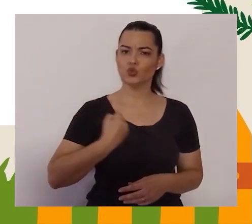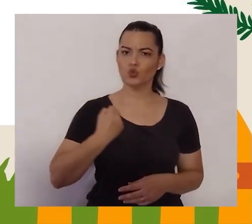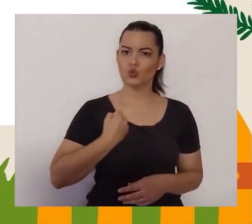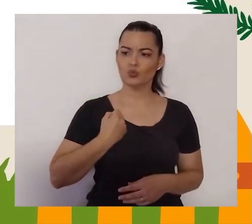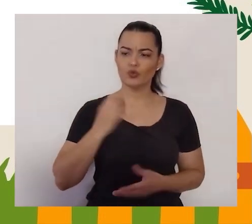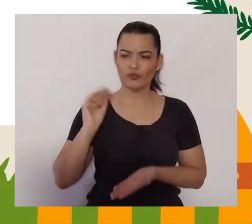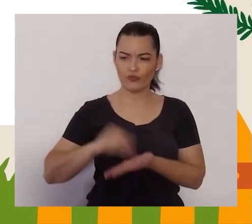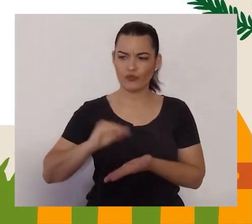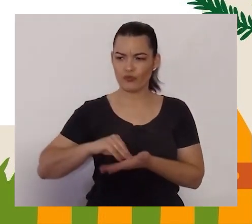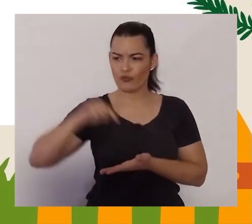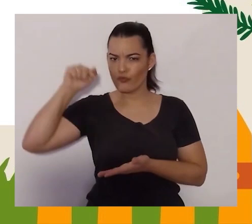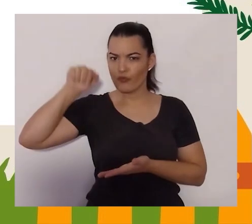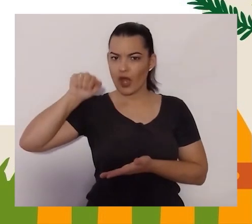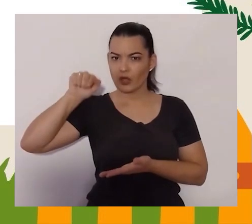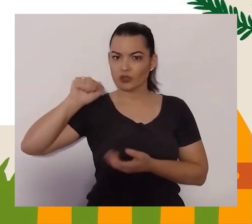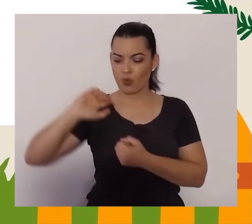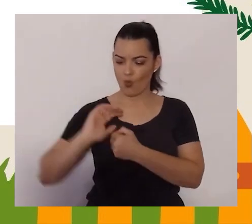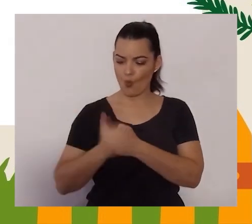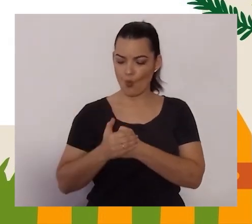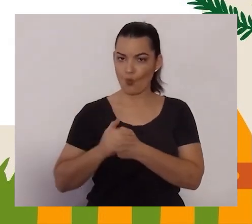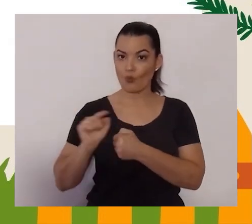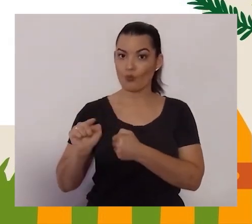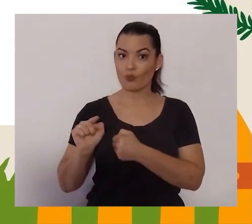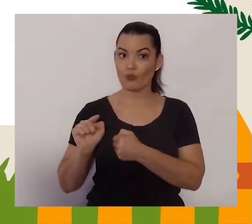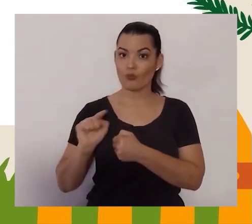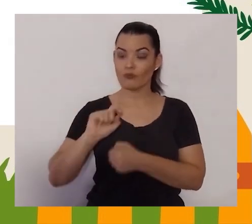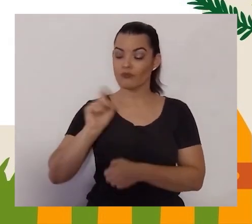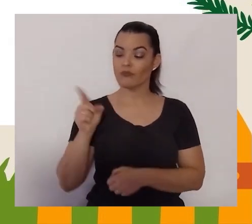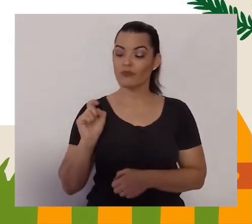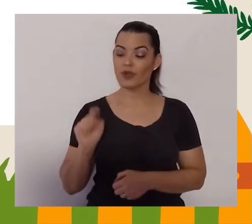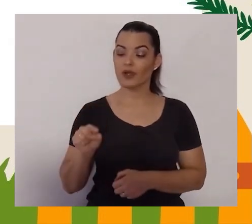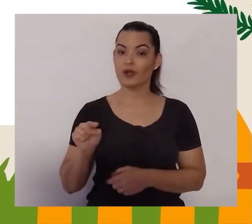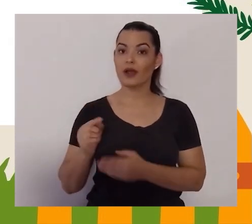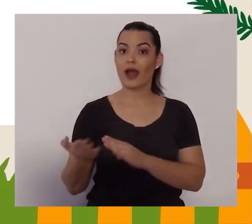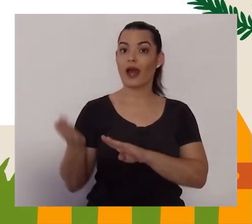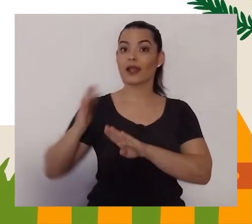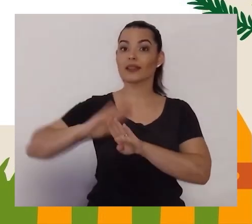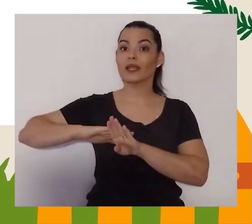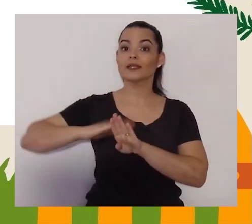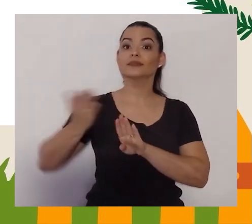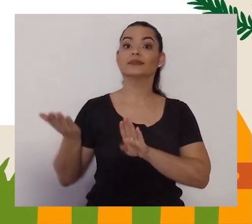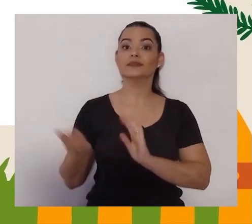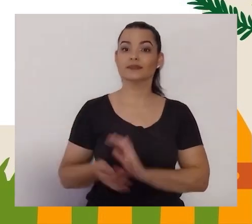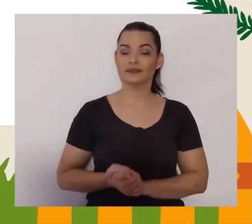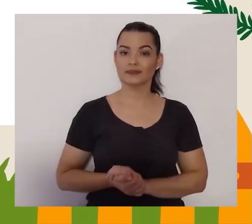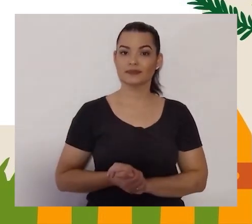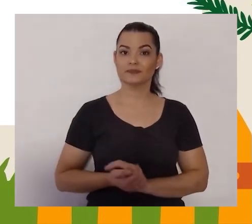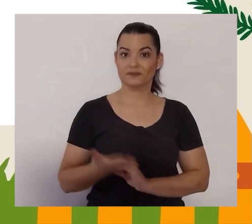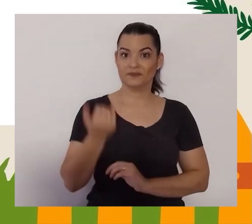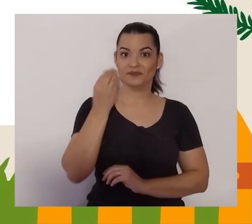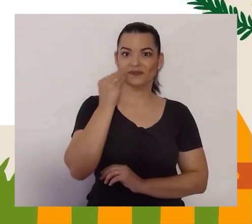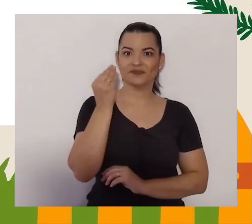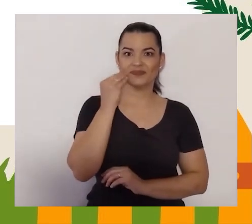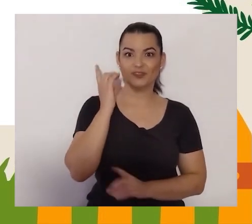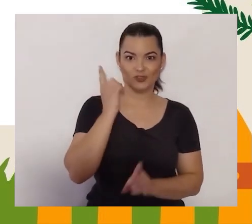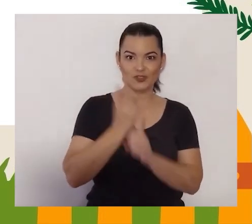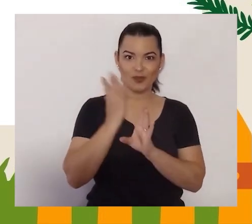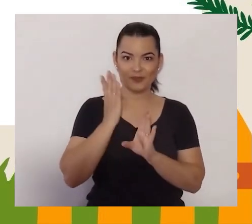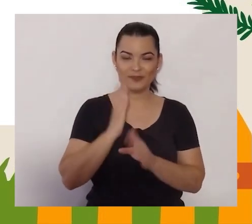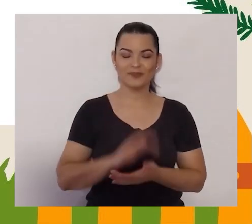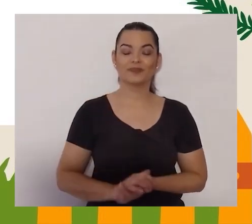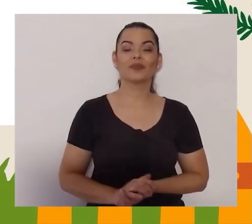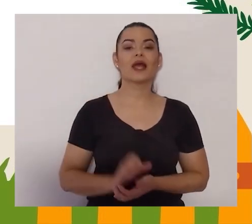número que está escondido atrás do ponto de interrogação? Vamos tentar